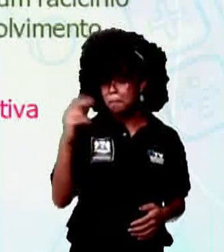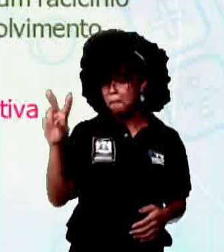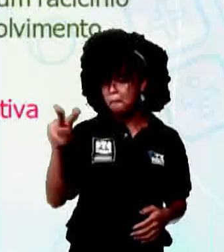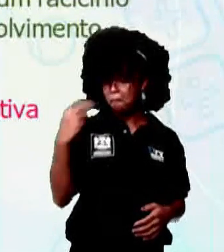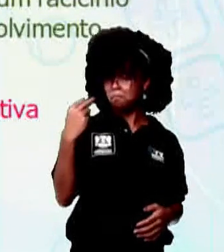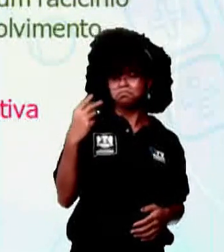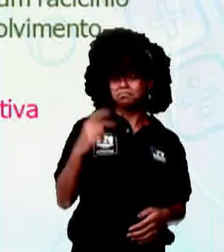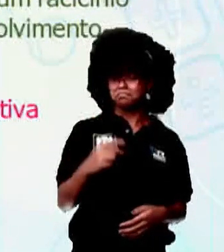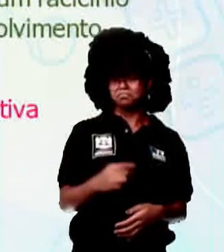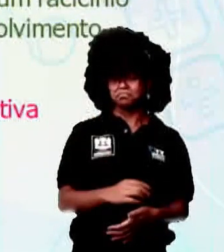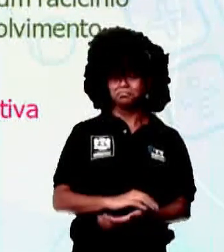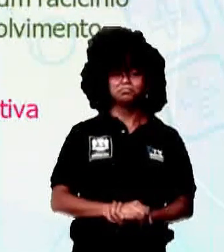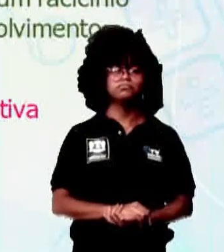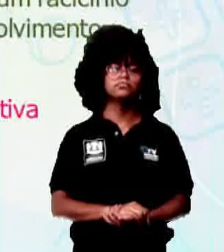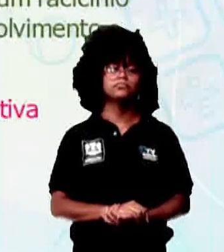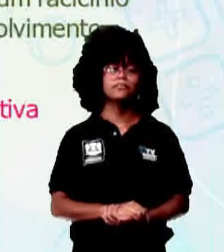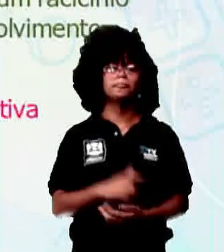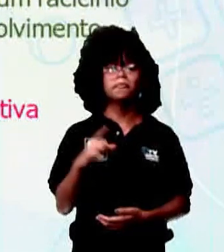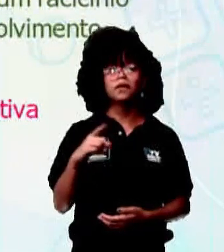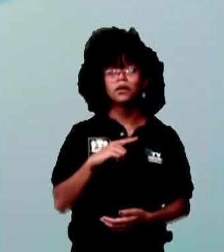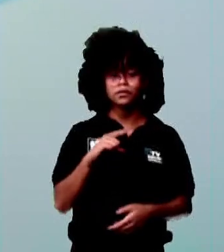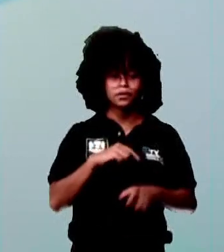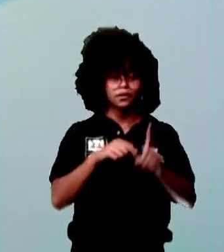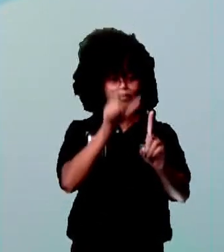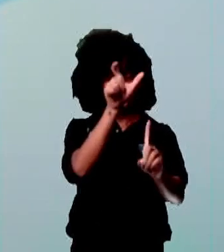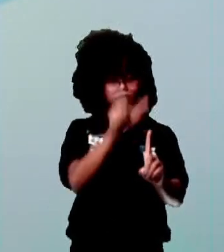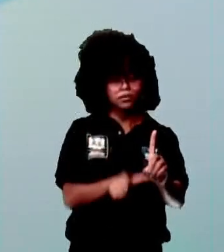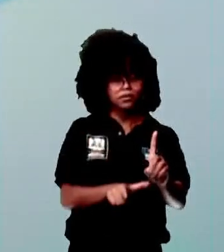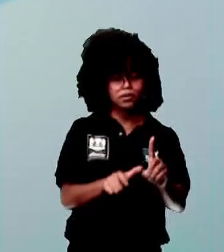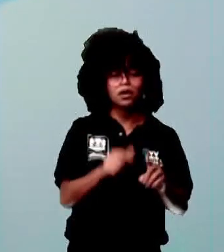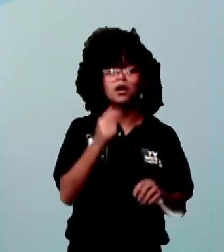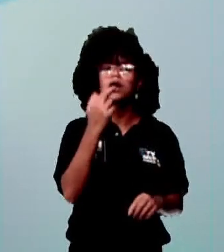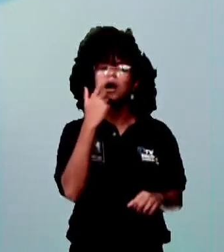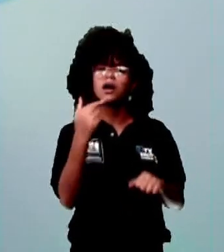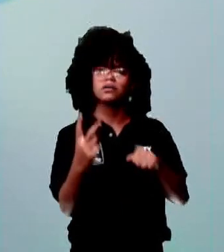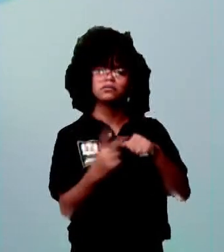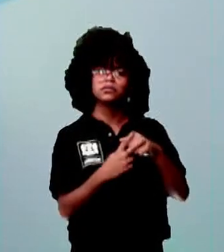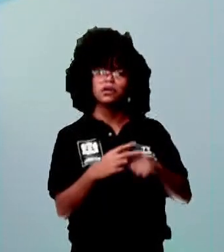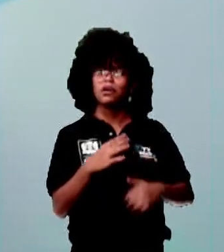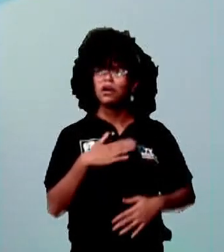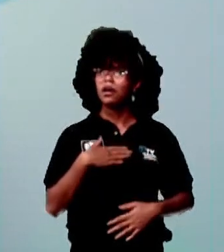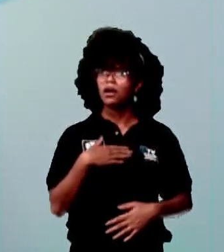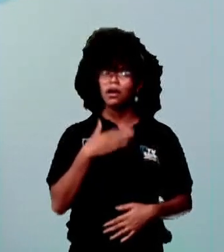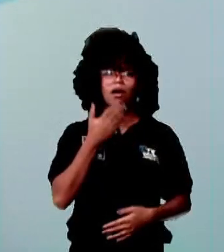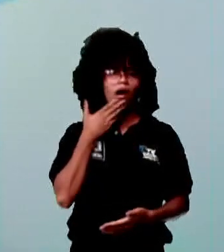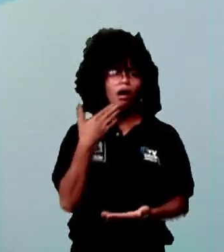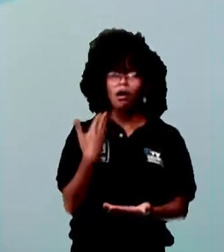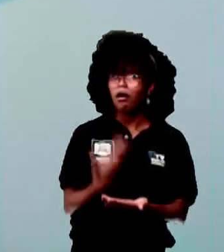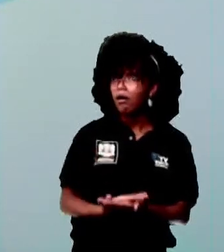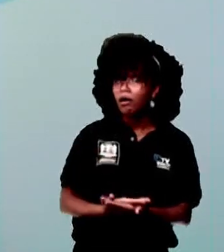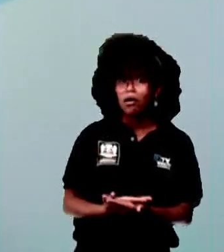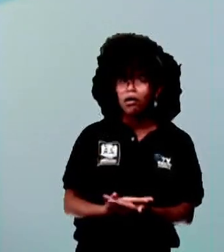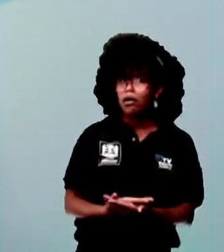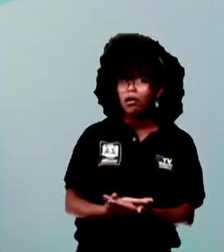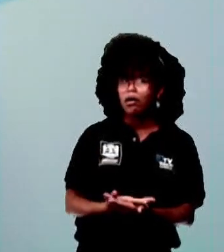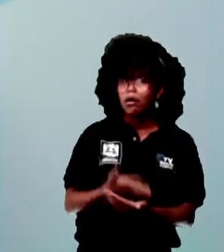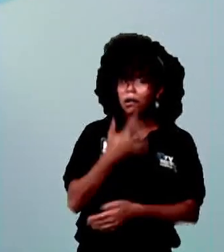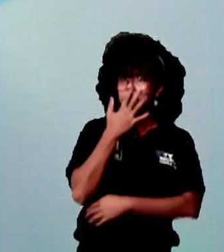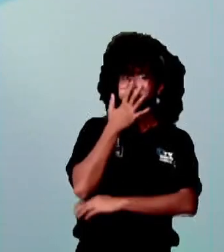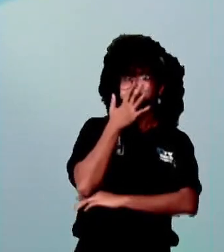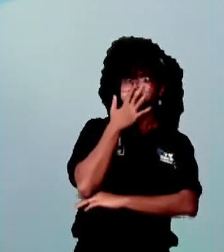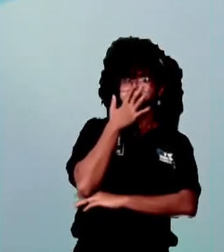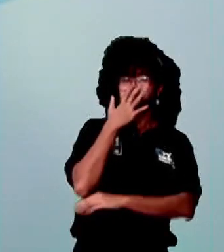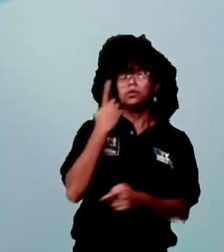nós temos o Cebolinha aí numa linguagem não verbal de passado aí, de vergonha, né? Porque certamente o que